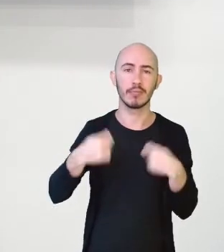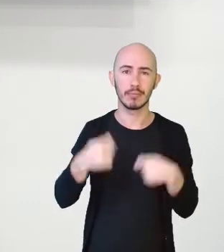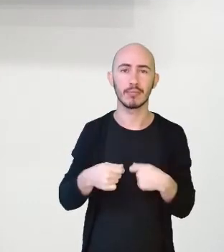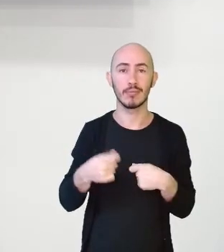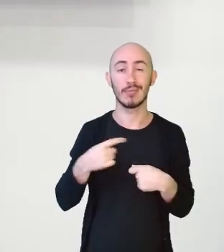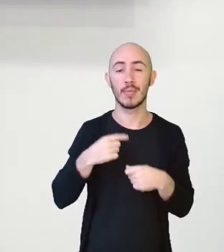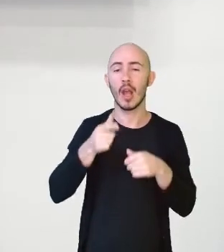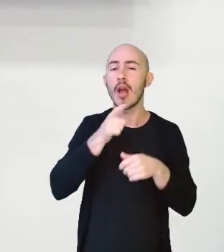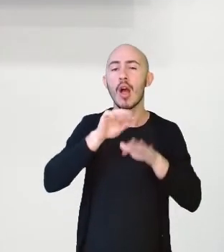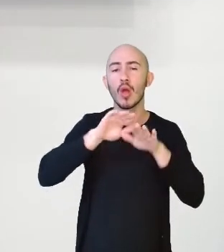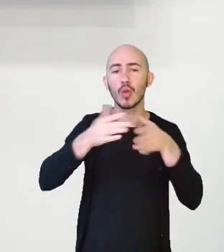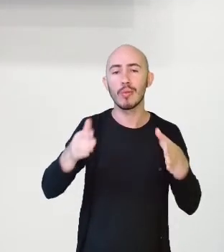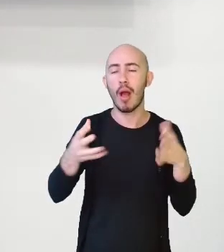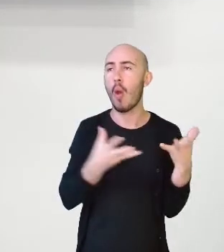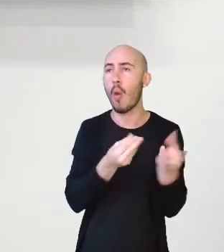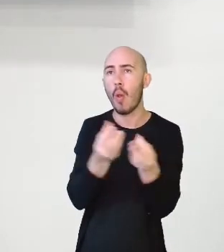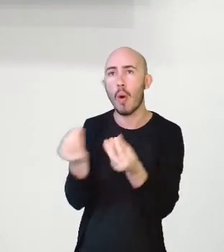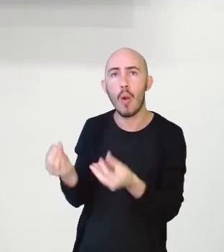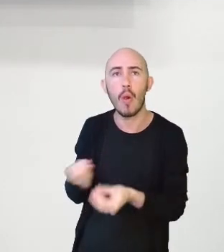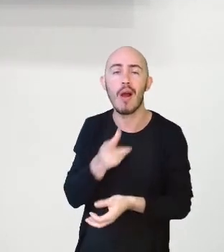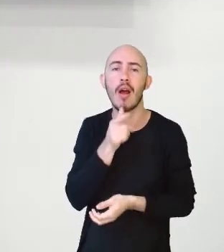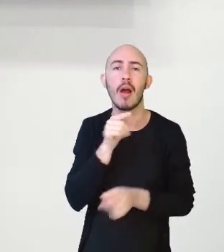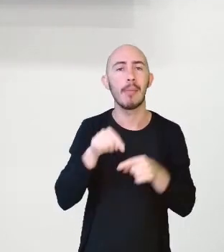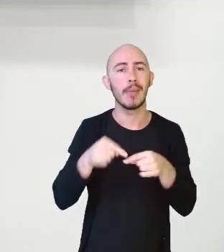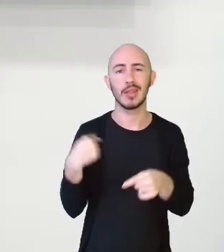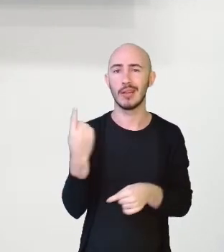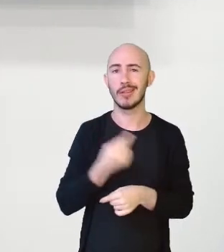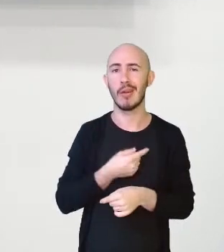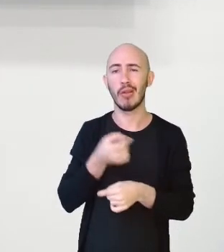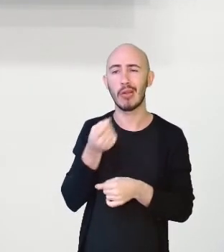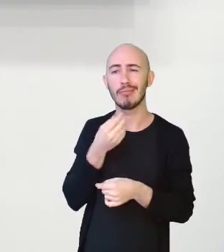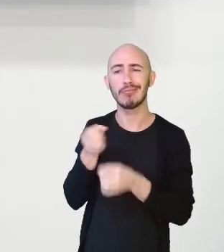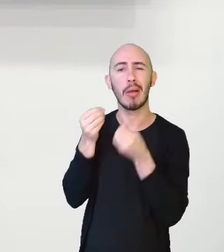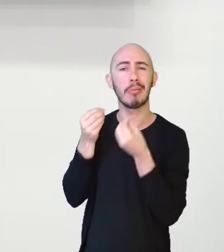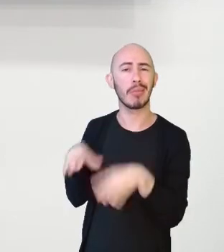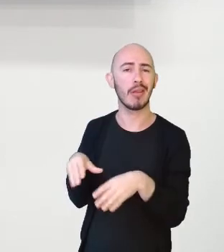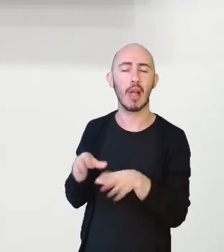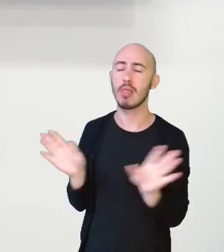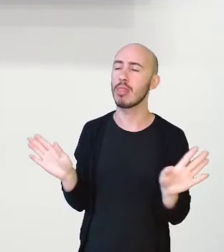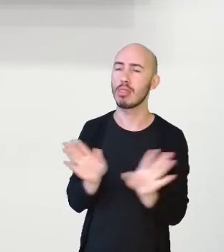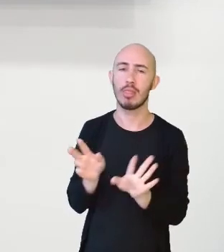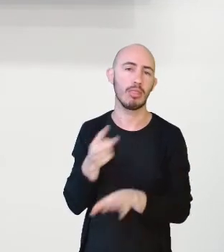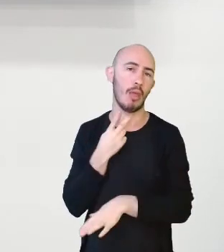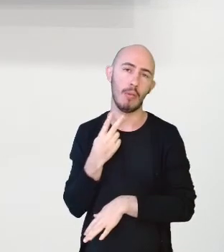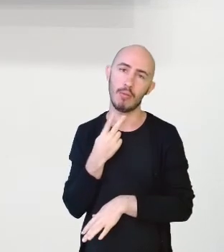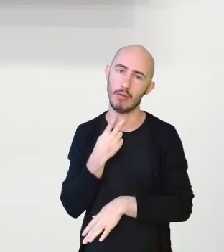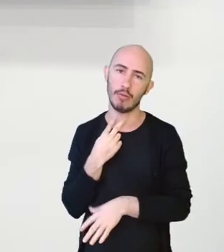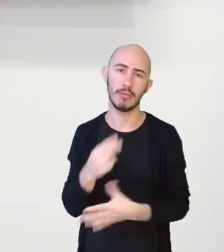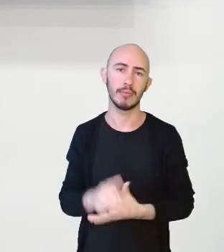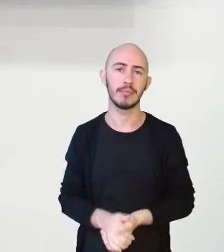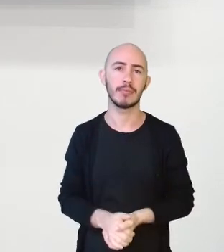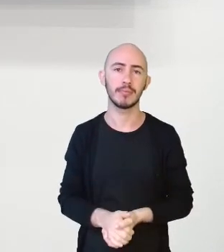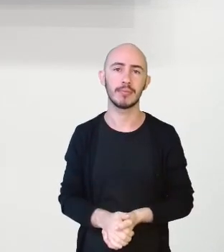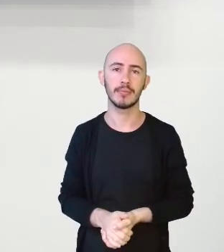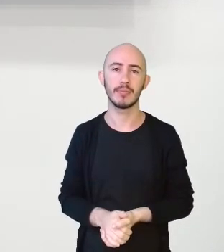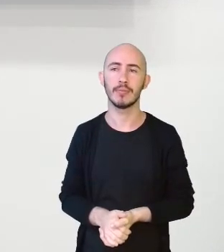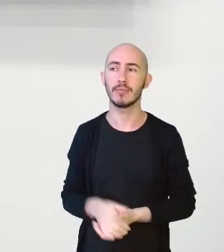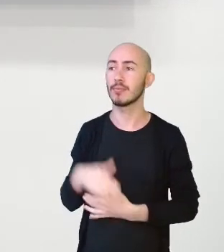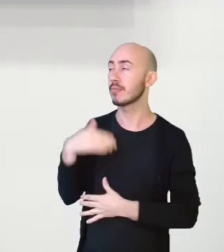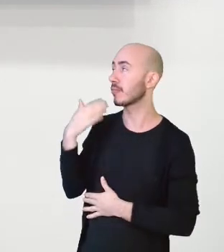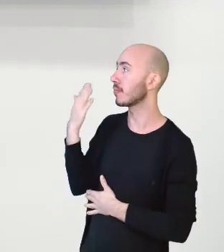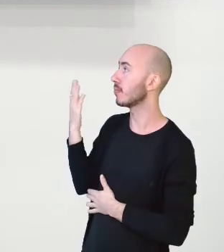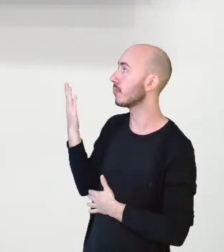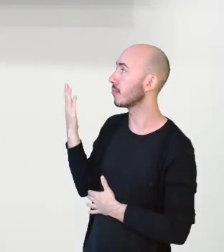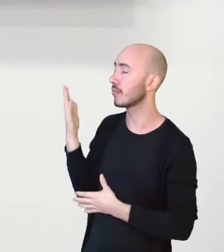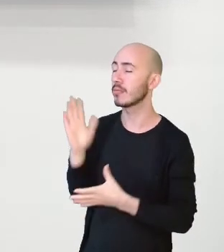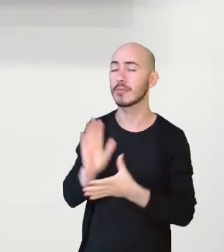tem tanta água assim no nosso planeta que nós podemos desperdiçar água apropriada para o consumo. Essa outra imagem que